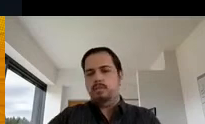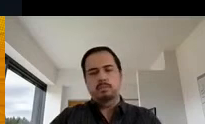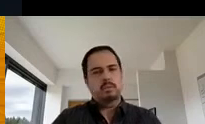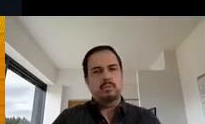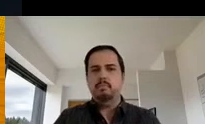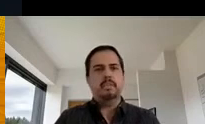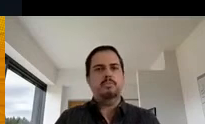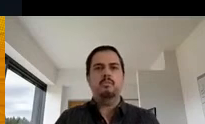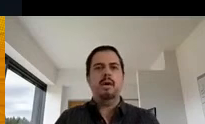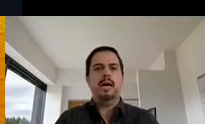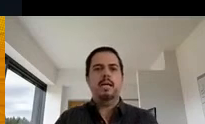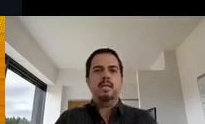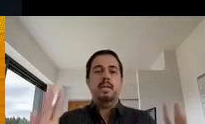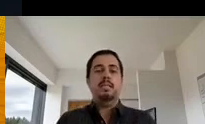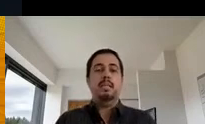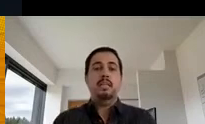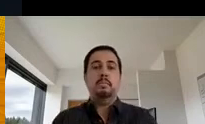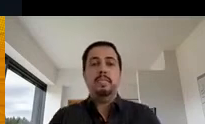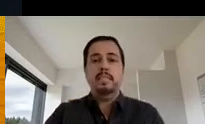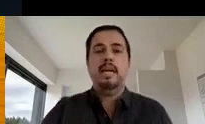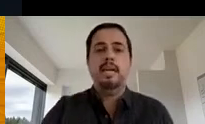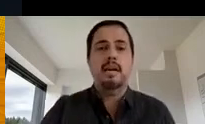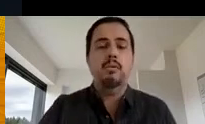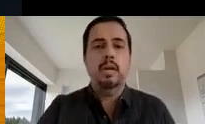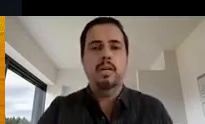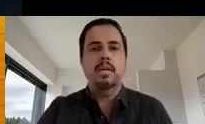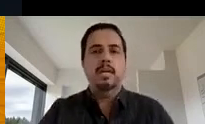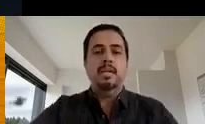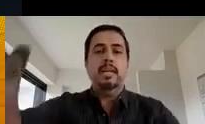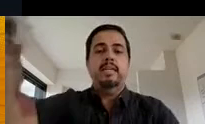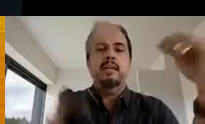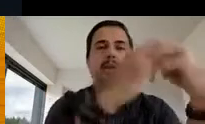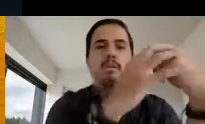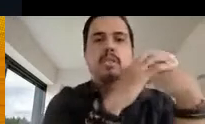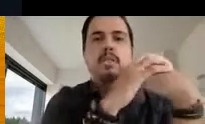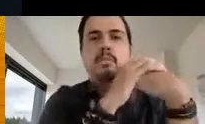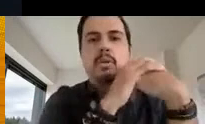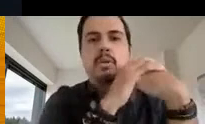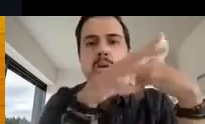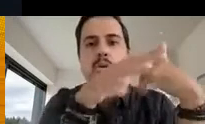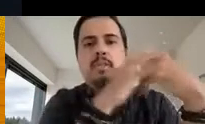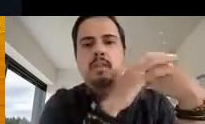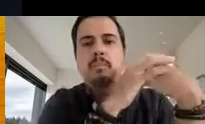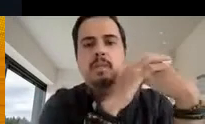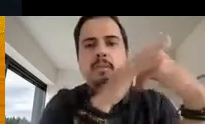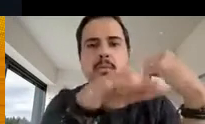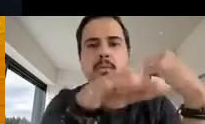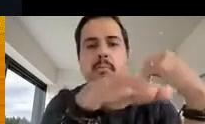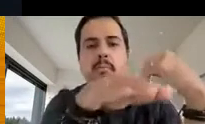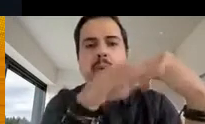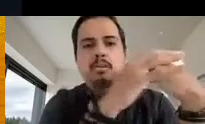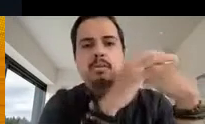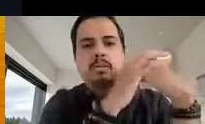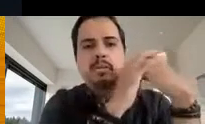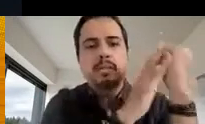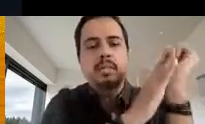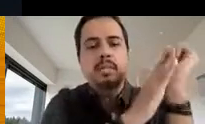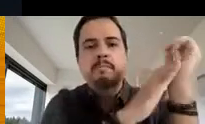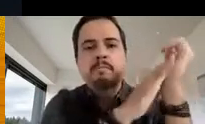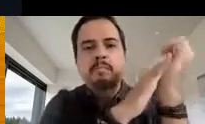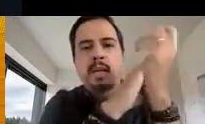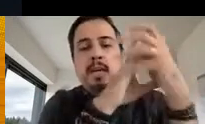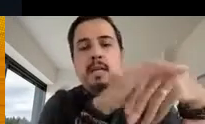eu quero fazer o máximo possível de empresas bombarem. Quem quiser até pesquisar aí agora e achar para nós, a gente pode usar como exemplo aqui, para um exemplo